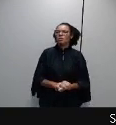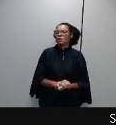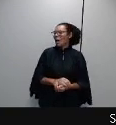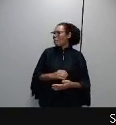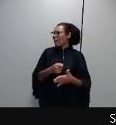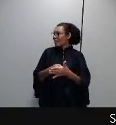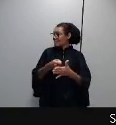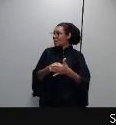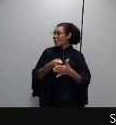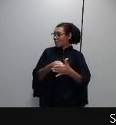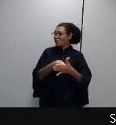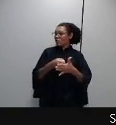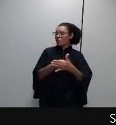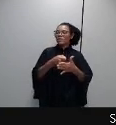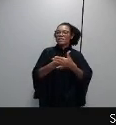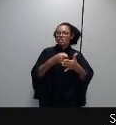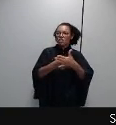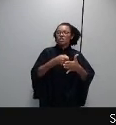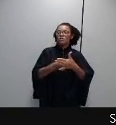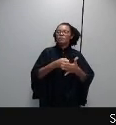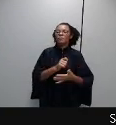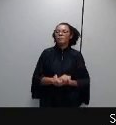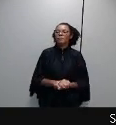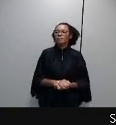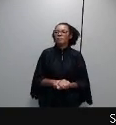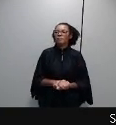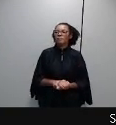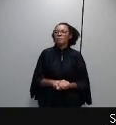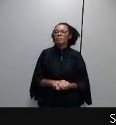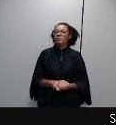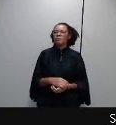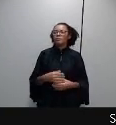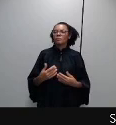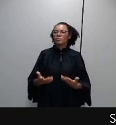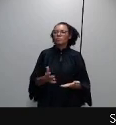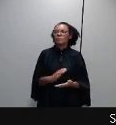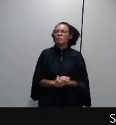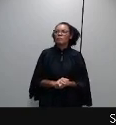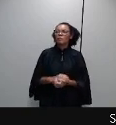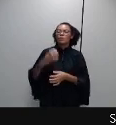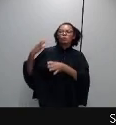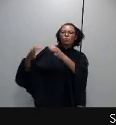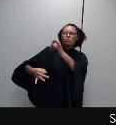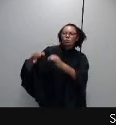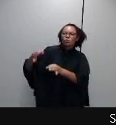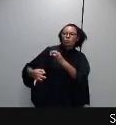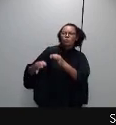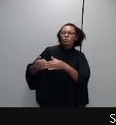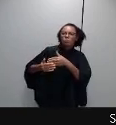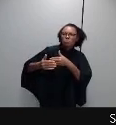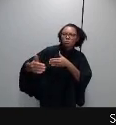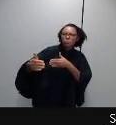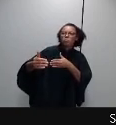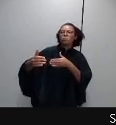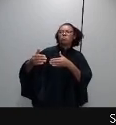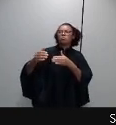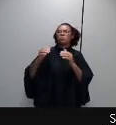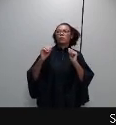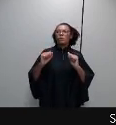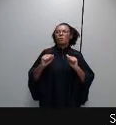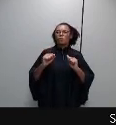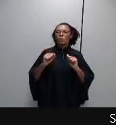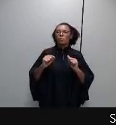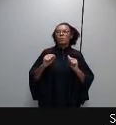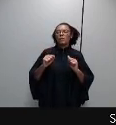a quem ela remeter os autos à firme e o processamento e julgamento entre o segundo sobre a competência da reguladoras